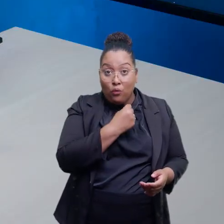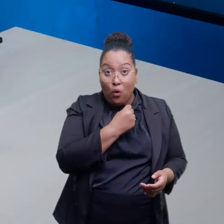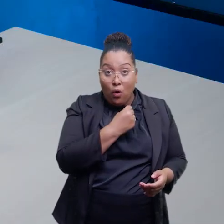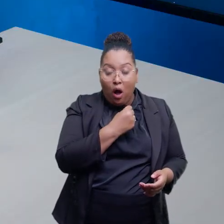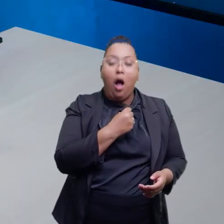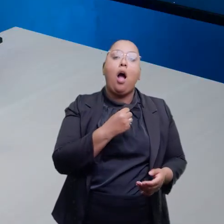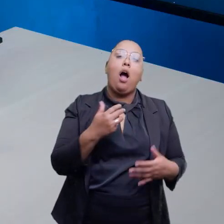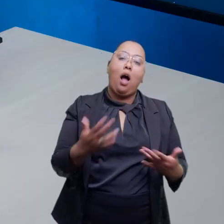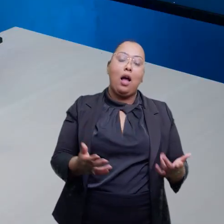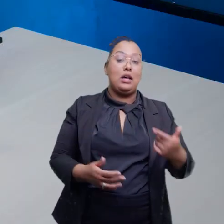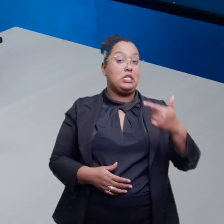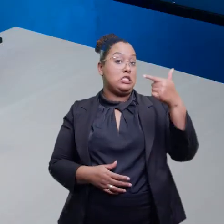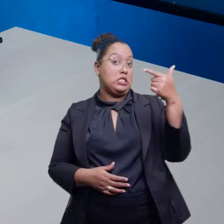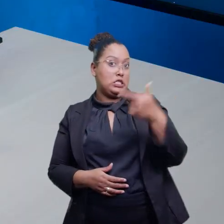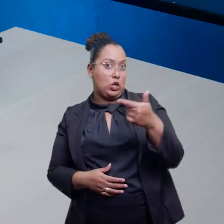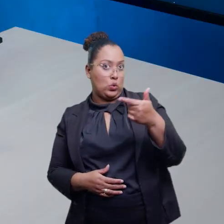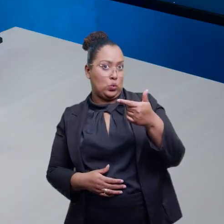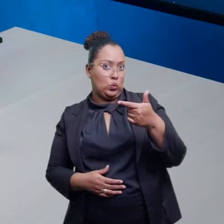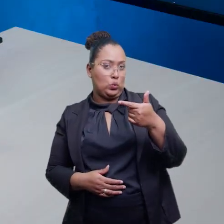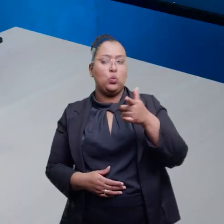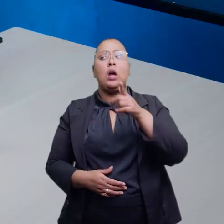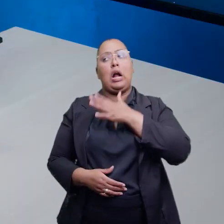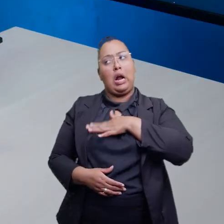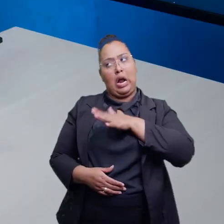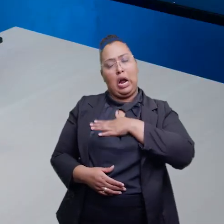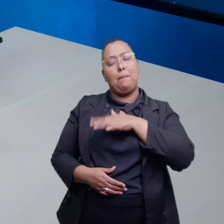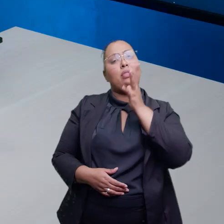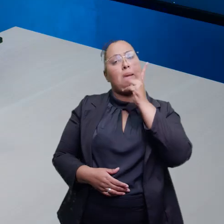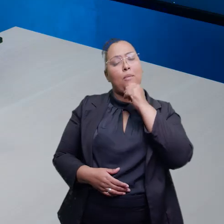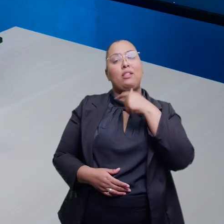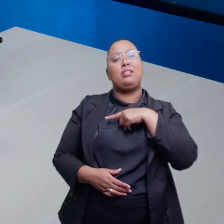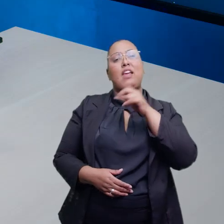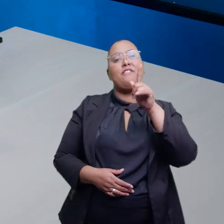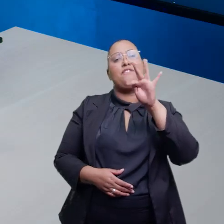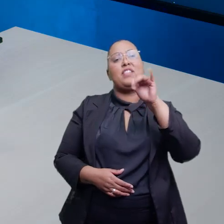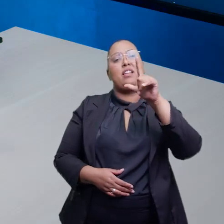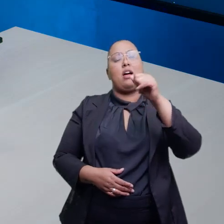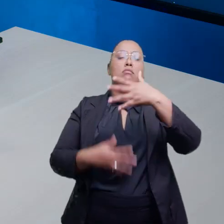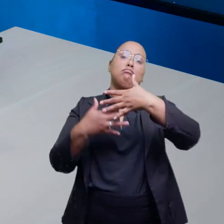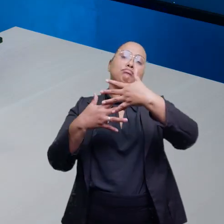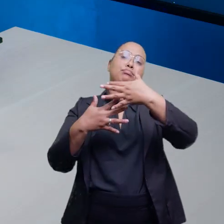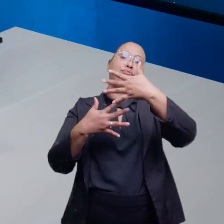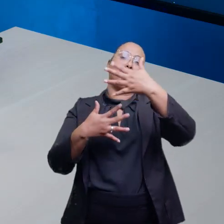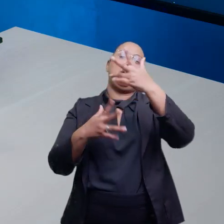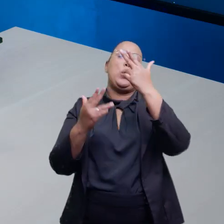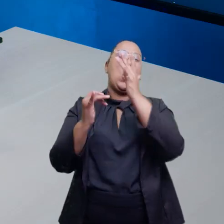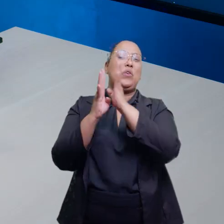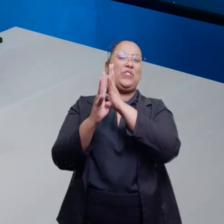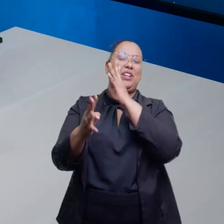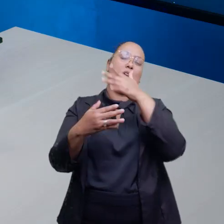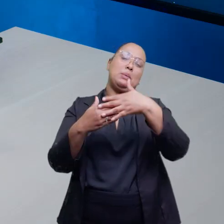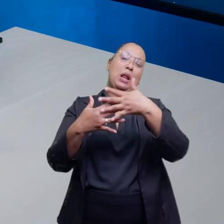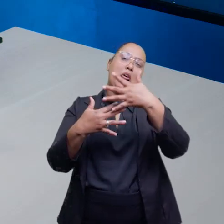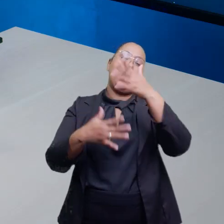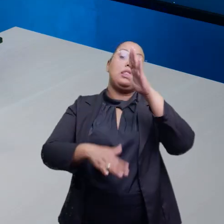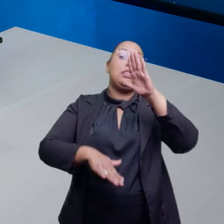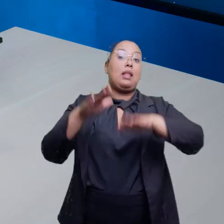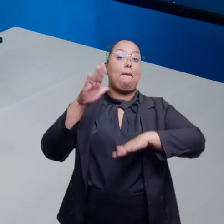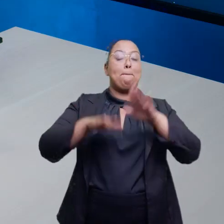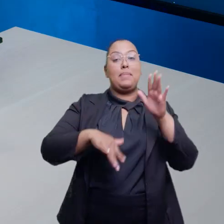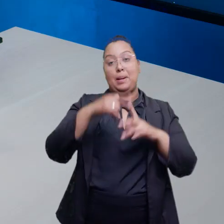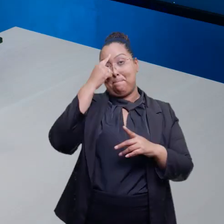SNA, entra a segunda fase. Você fica um tempão na fila, a depender do perfil, né, que